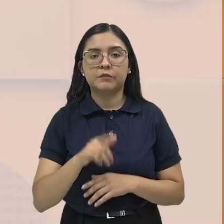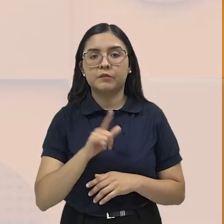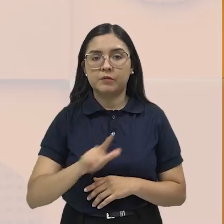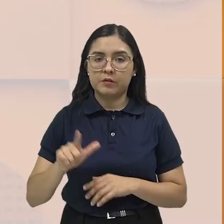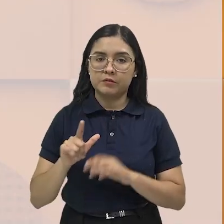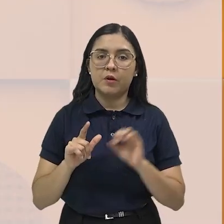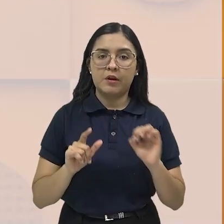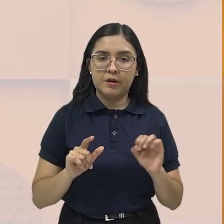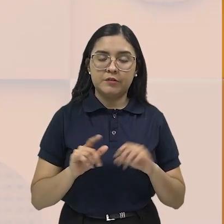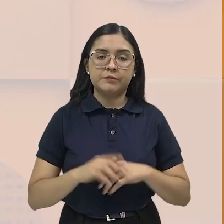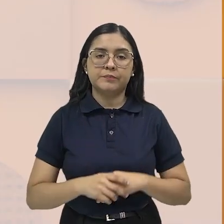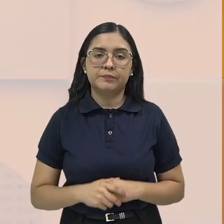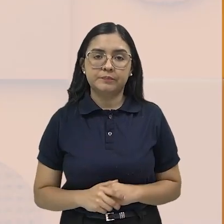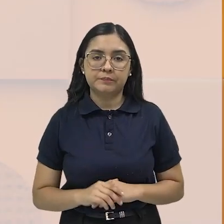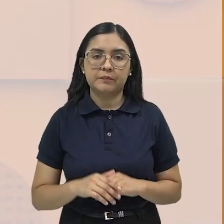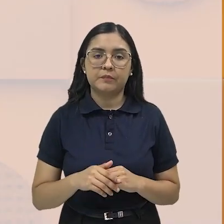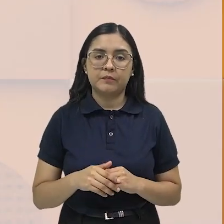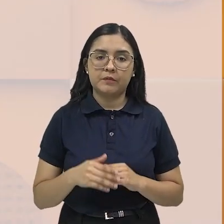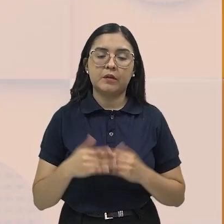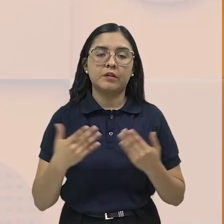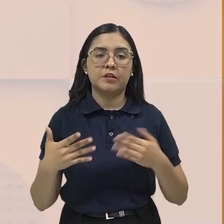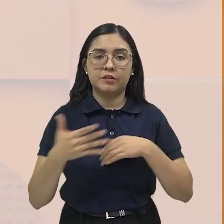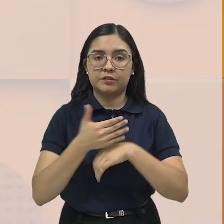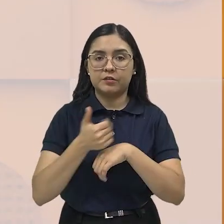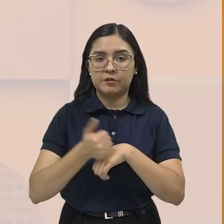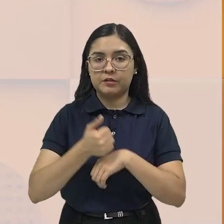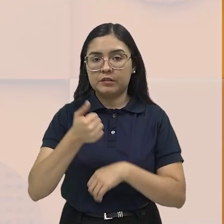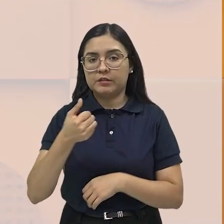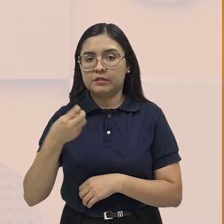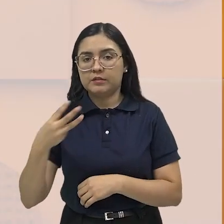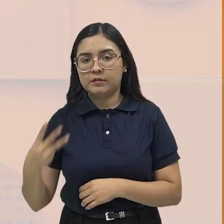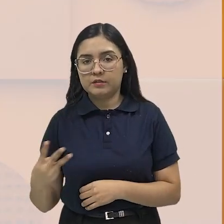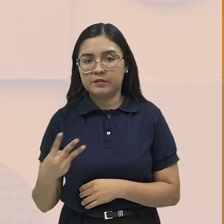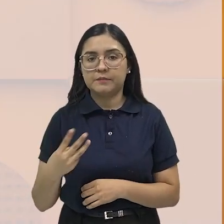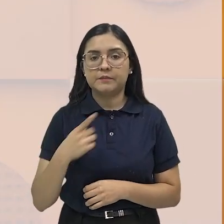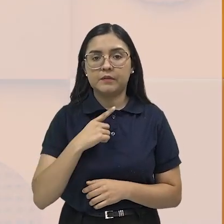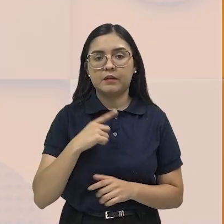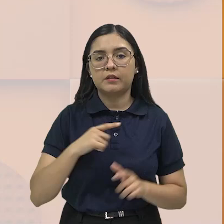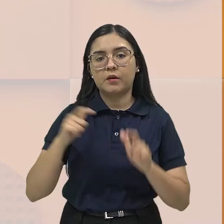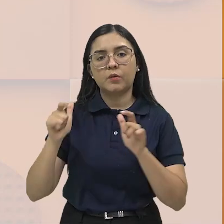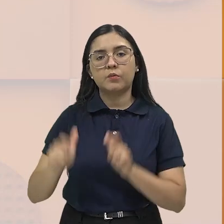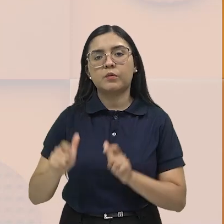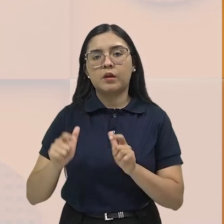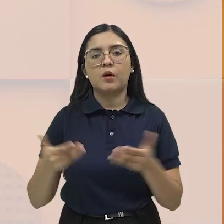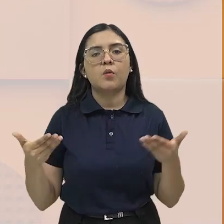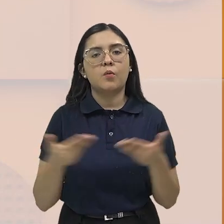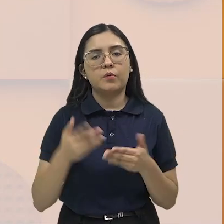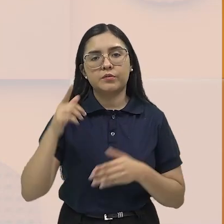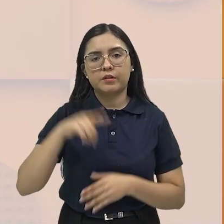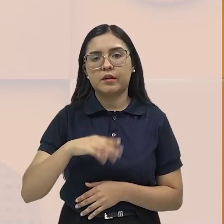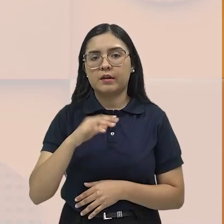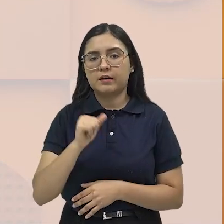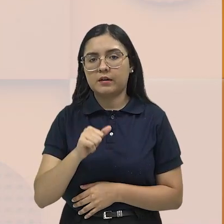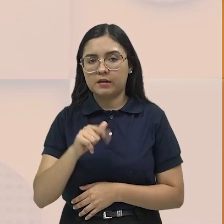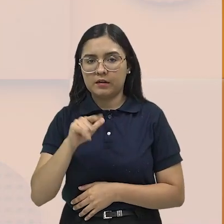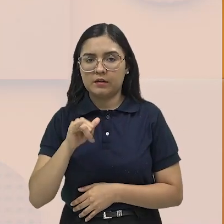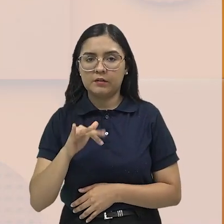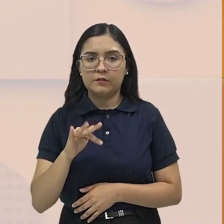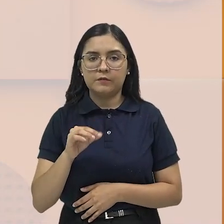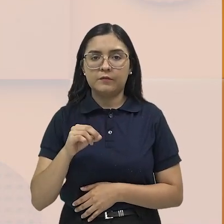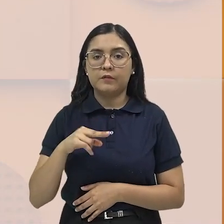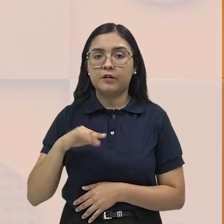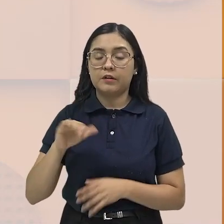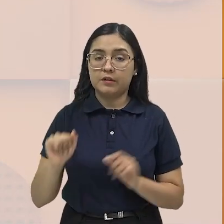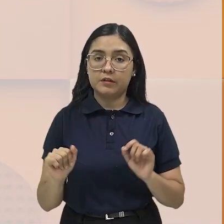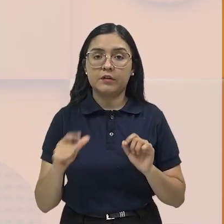leste a oeste, ali das 13 colônias até o estado onde hoje é a Califórnia, que foi colonizado através